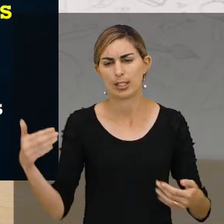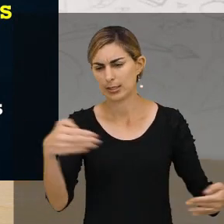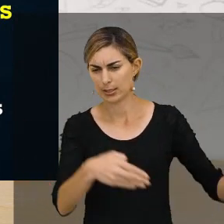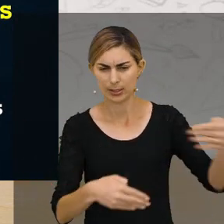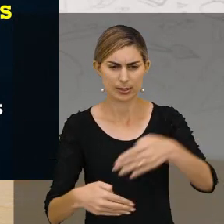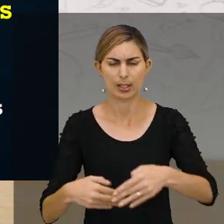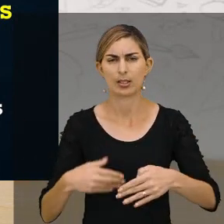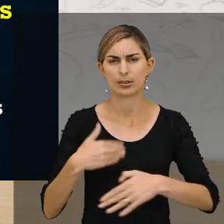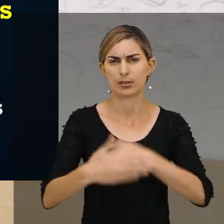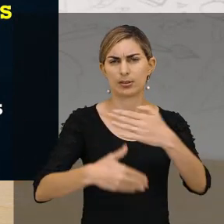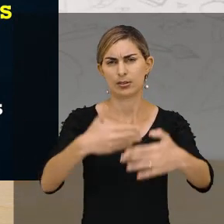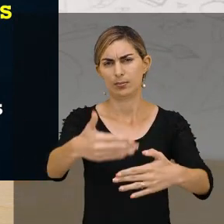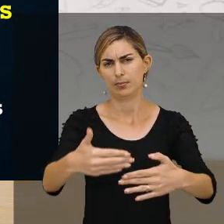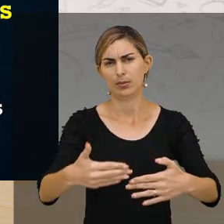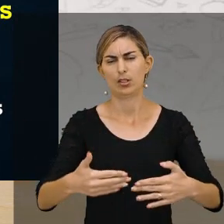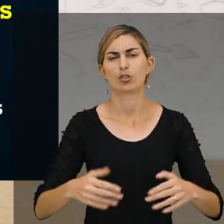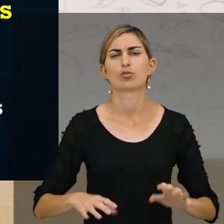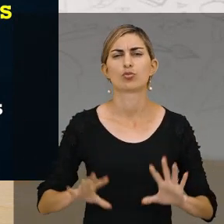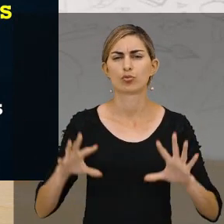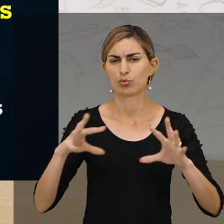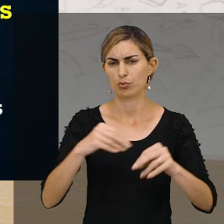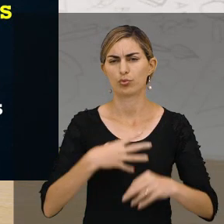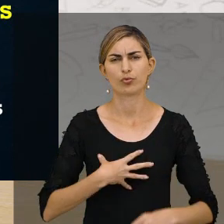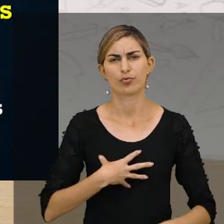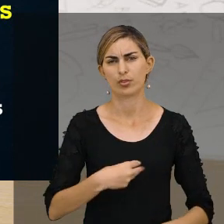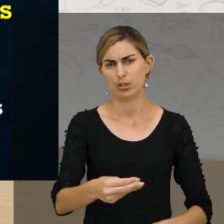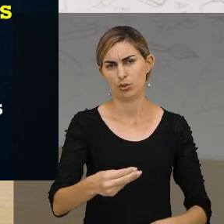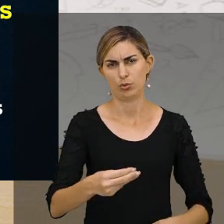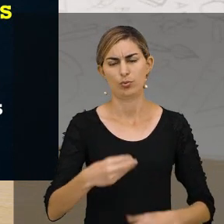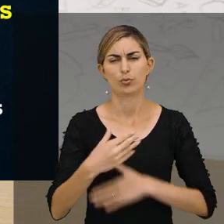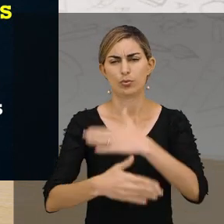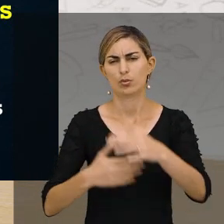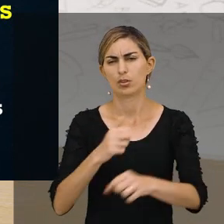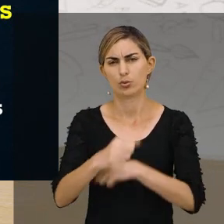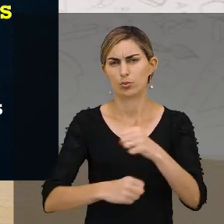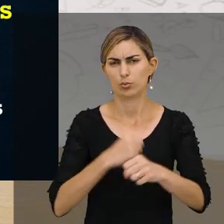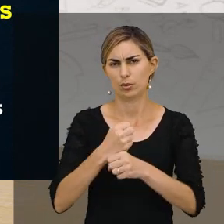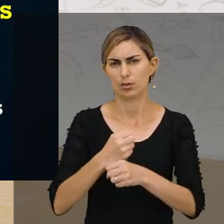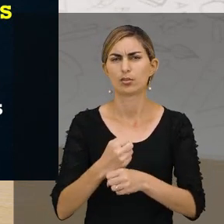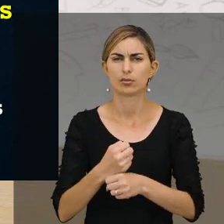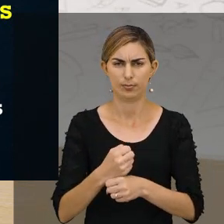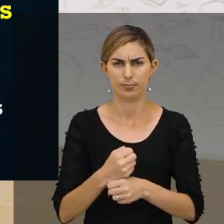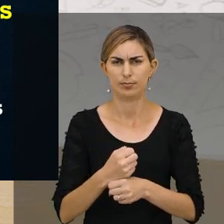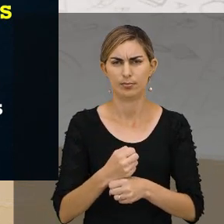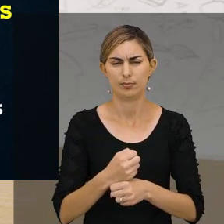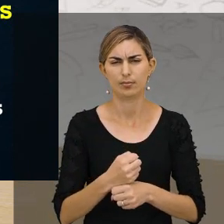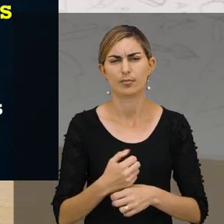ter acesso ao desempenho, de uma maneira geral, desses filhos, né? Durante o ano letivo.